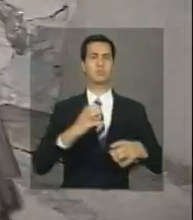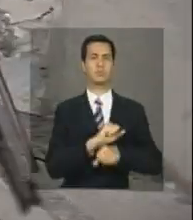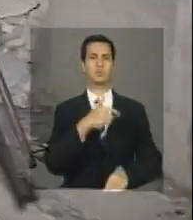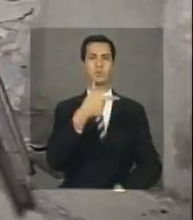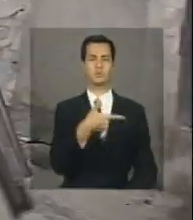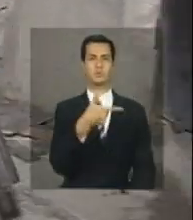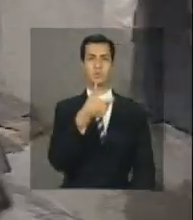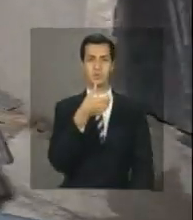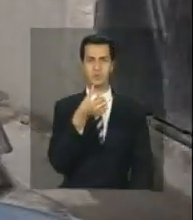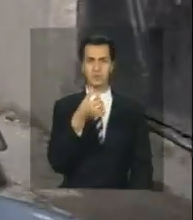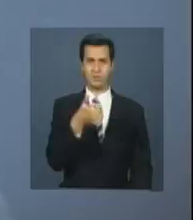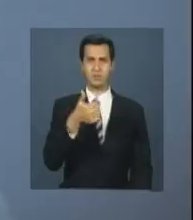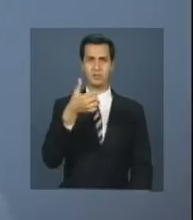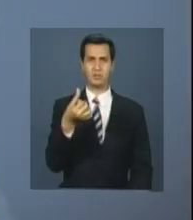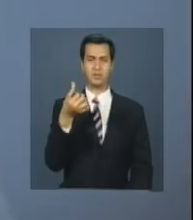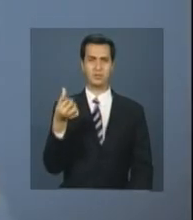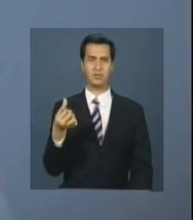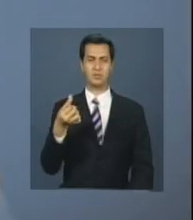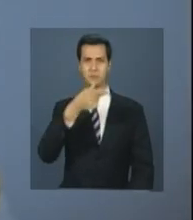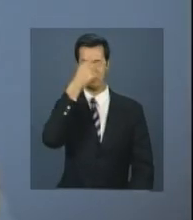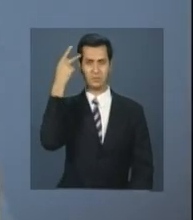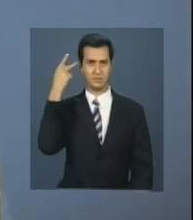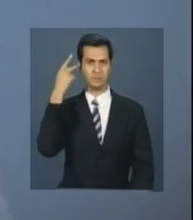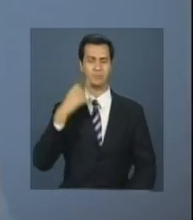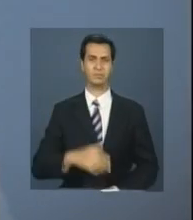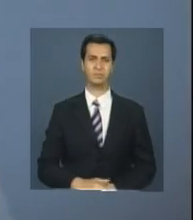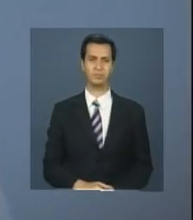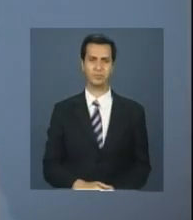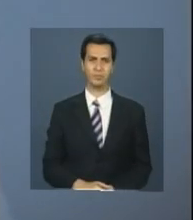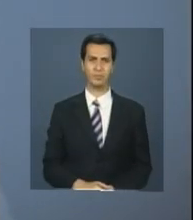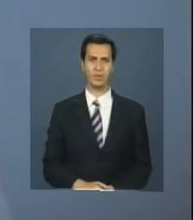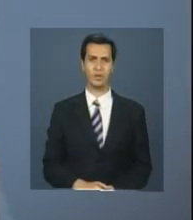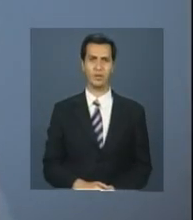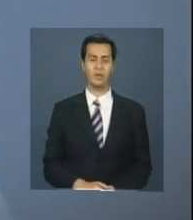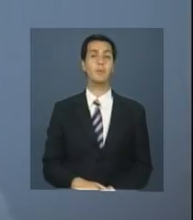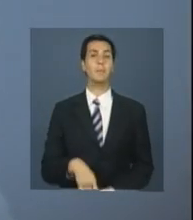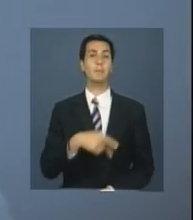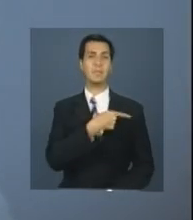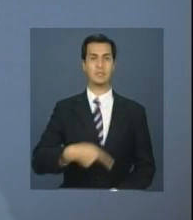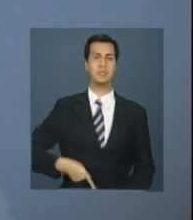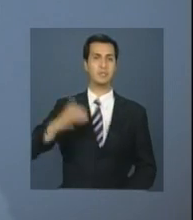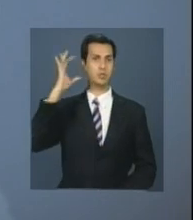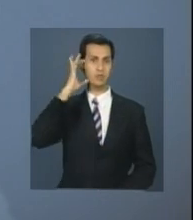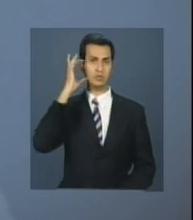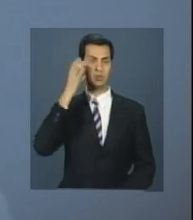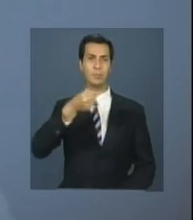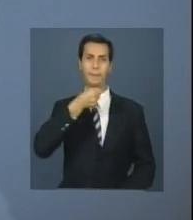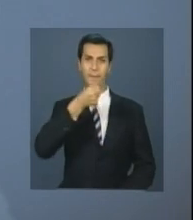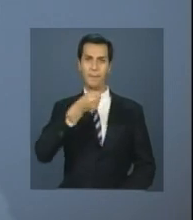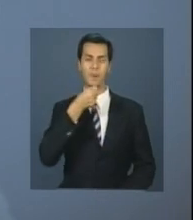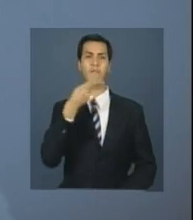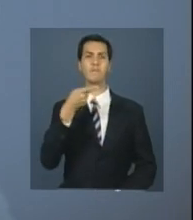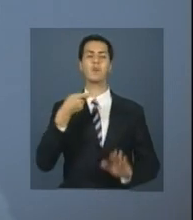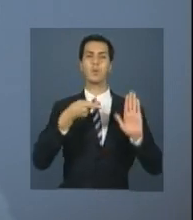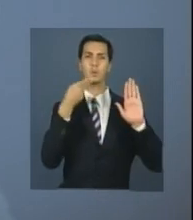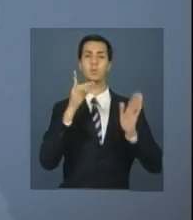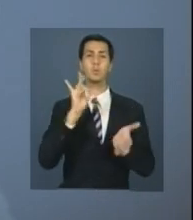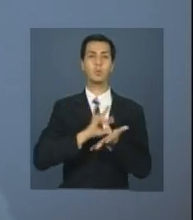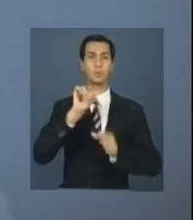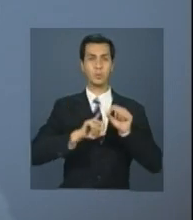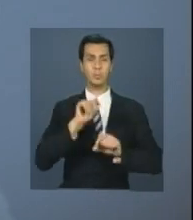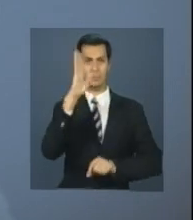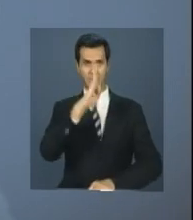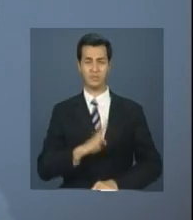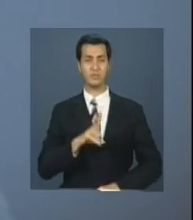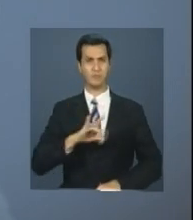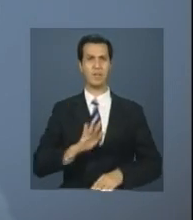2.166 militares. Como ressaltou na conferência à imprensa, a presidenta Dilma Rousseff prometeu que o Brasil vai ajudar o